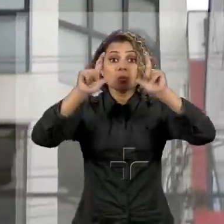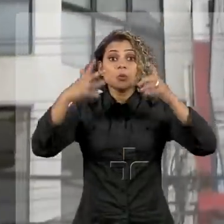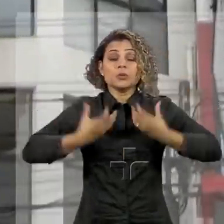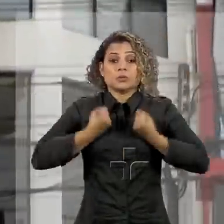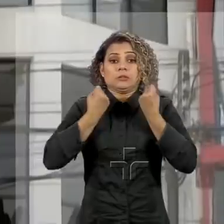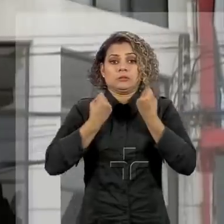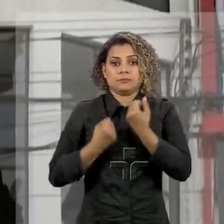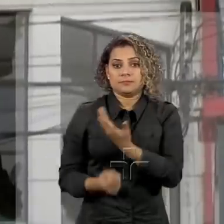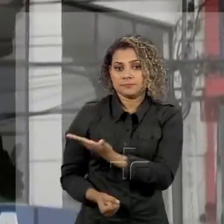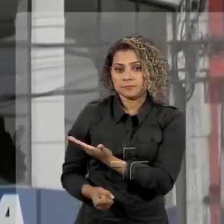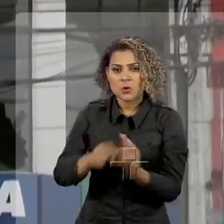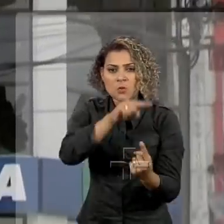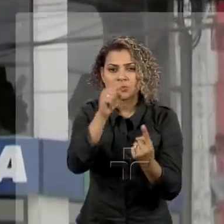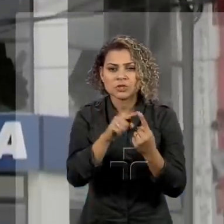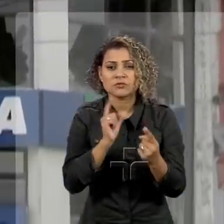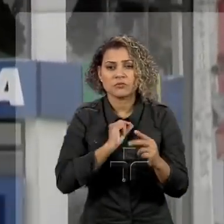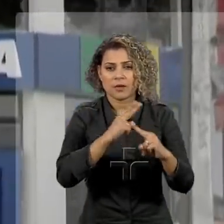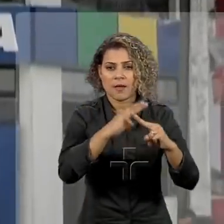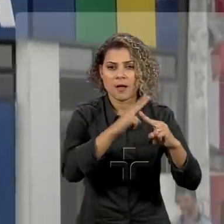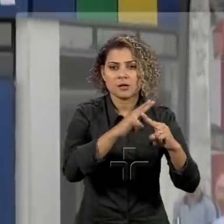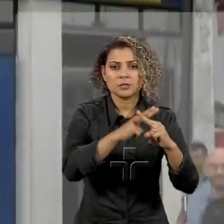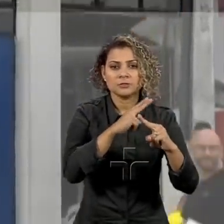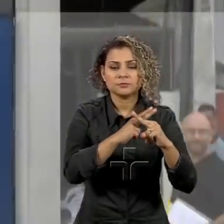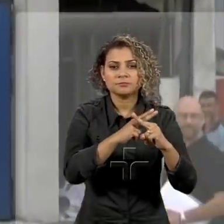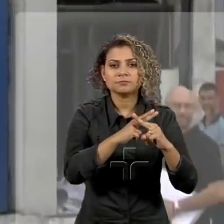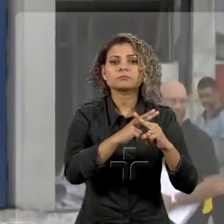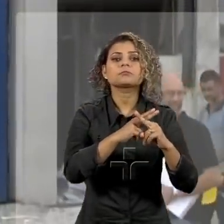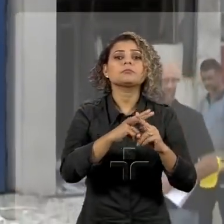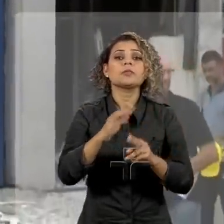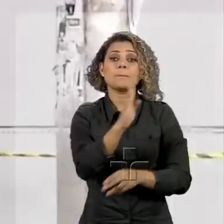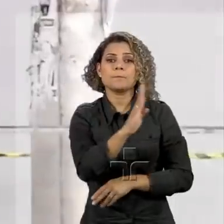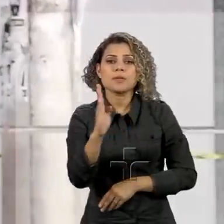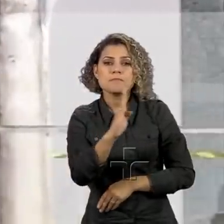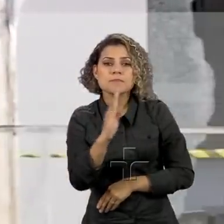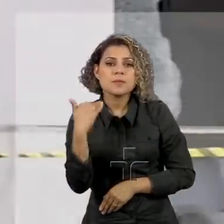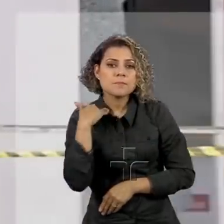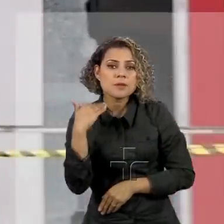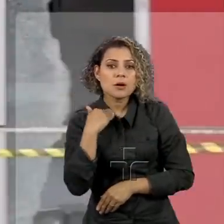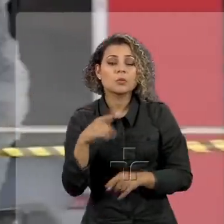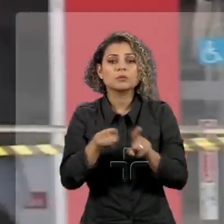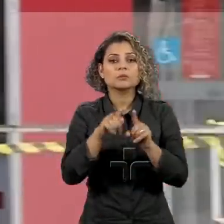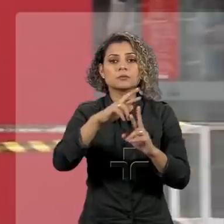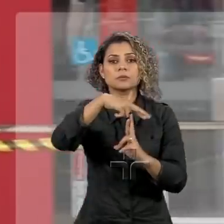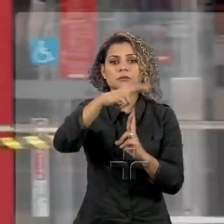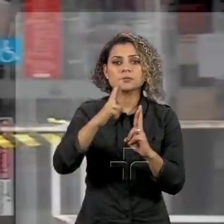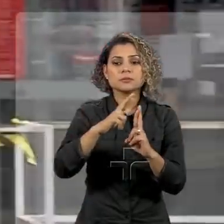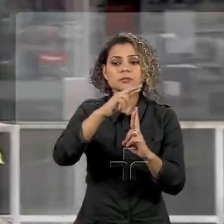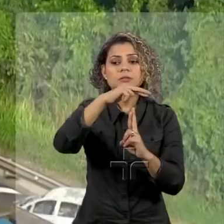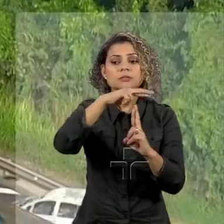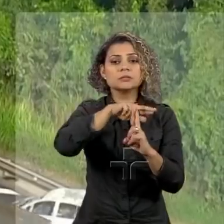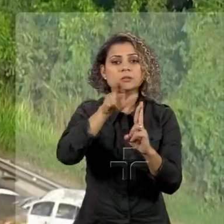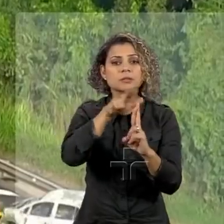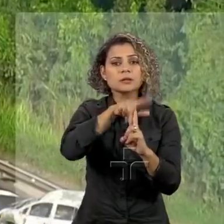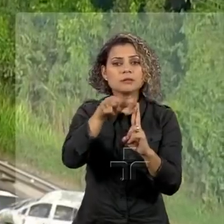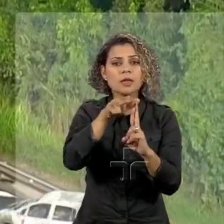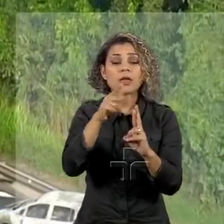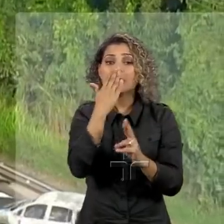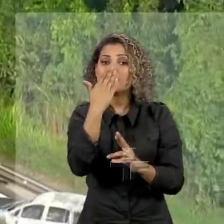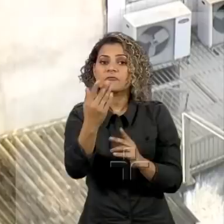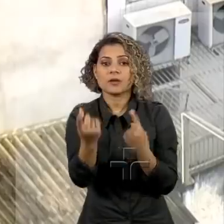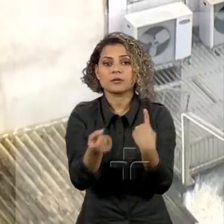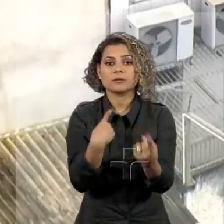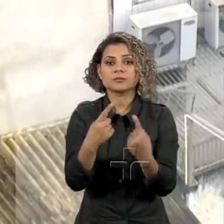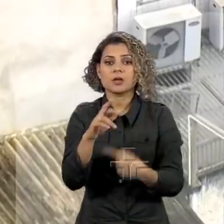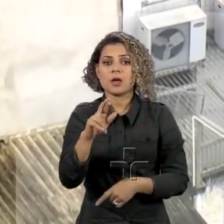Os alvos eram as agências da Caixa Econômica Federal, Banco do Brasil e Santander, em frente à rodovia Raposo